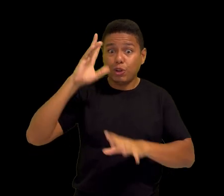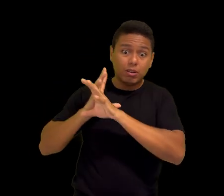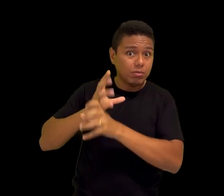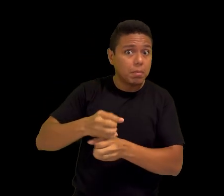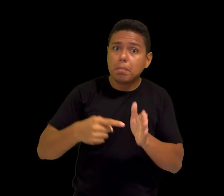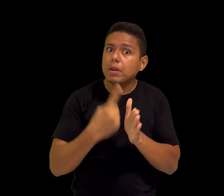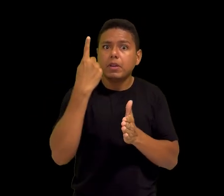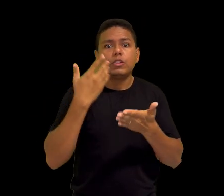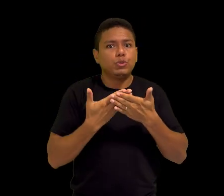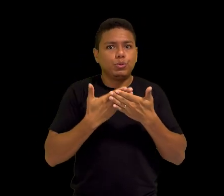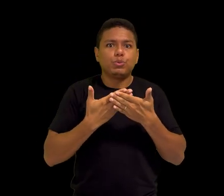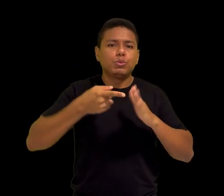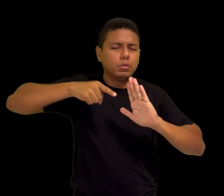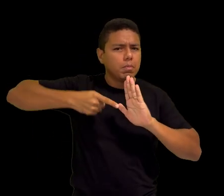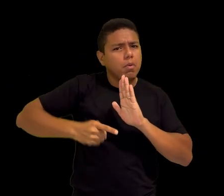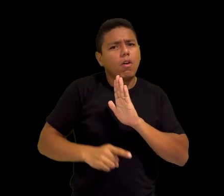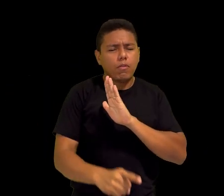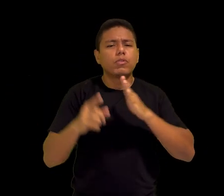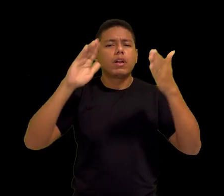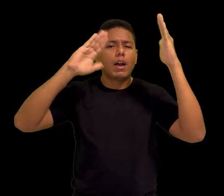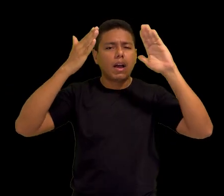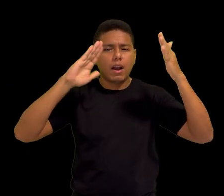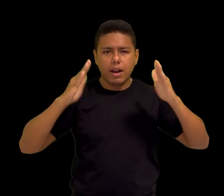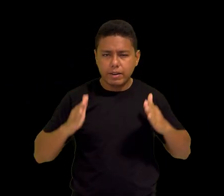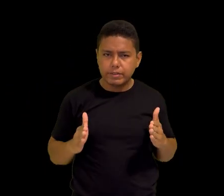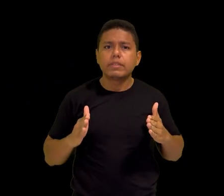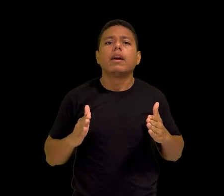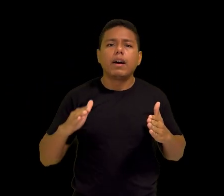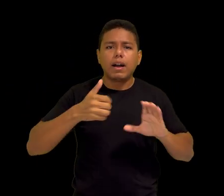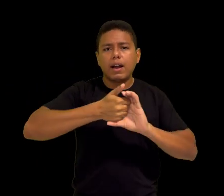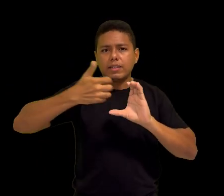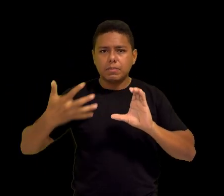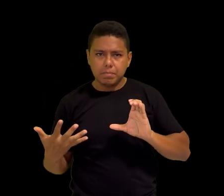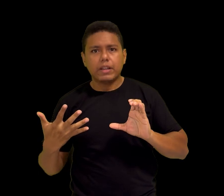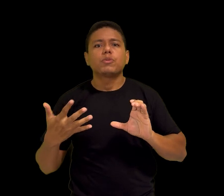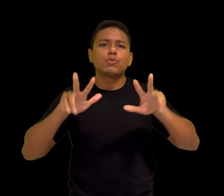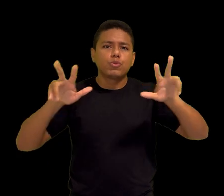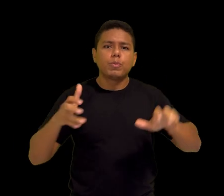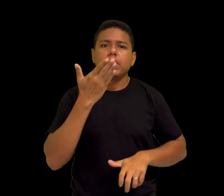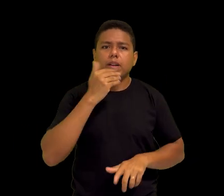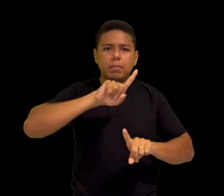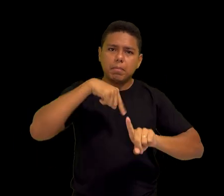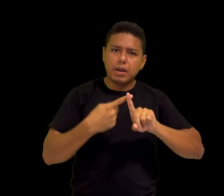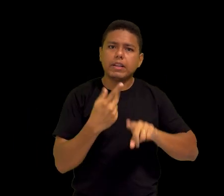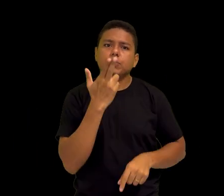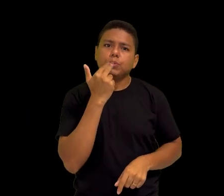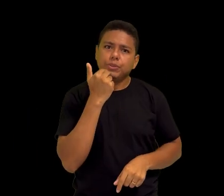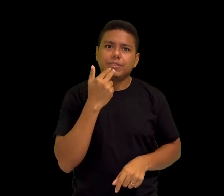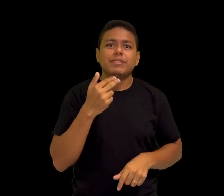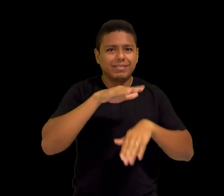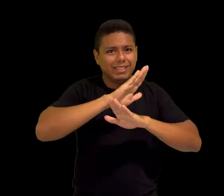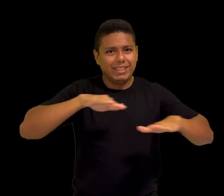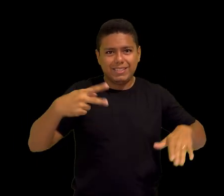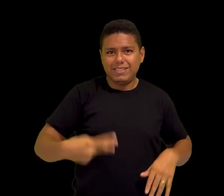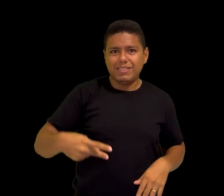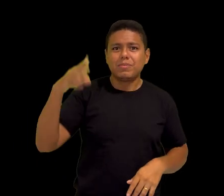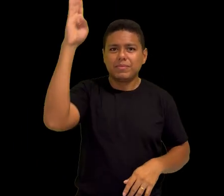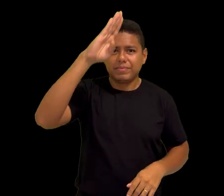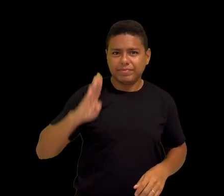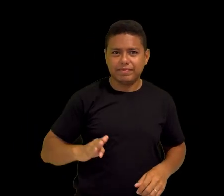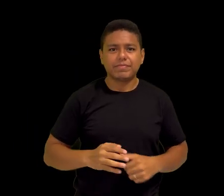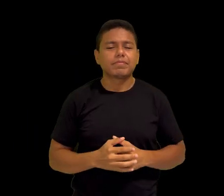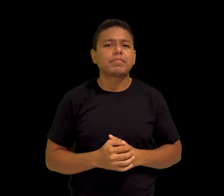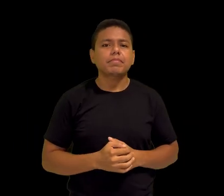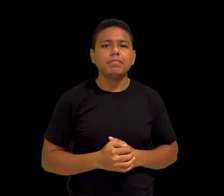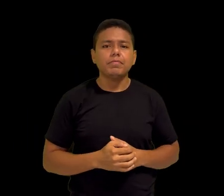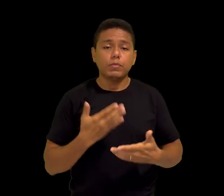tão profundamente analisar os aspectos de alimentação e nutrição das crianças brasileiras. O